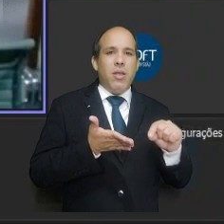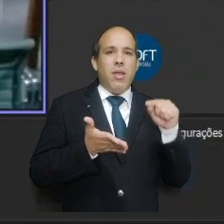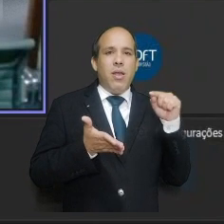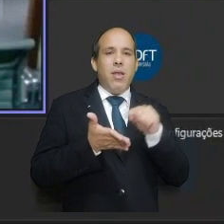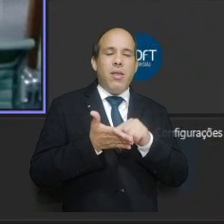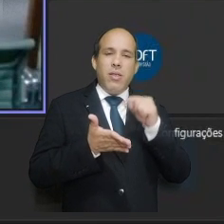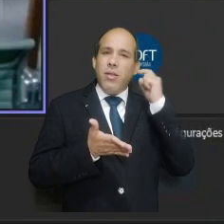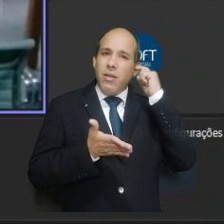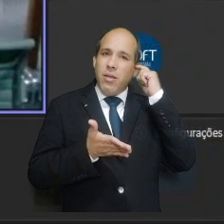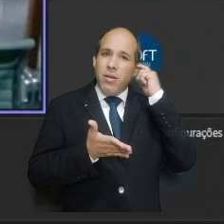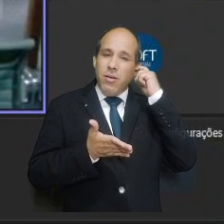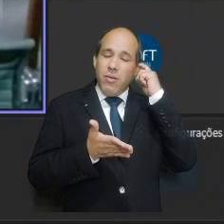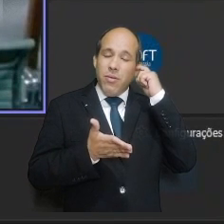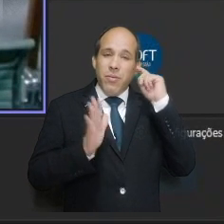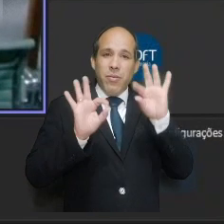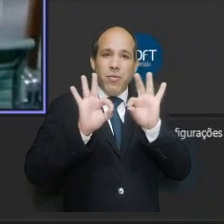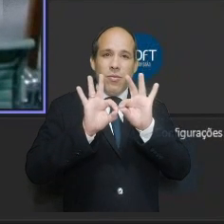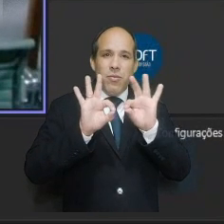grifei essa